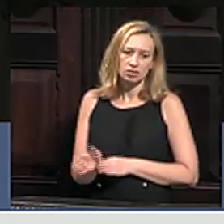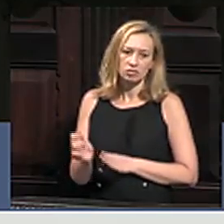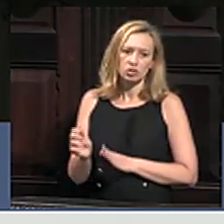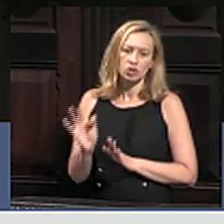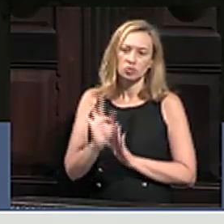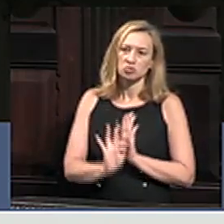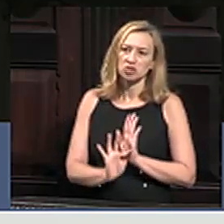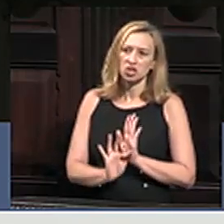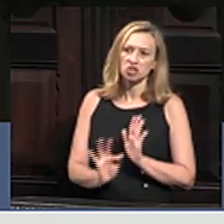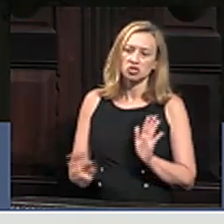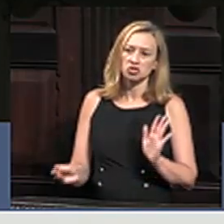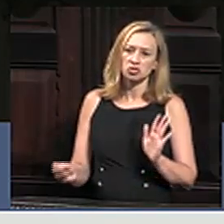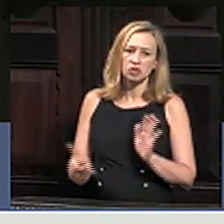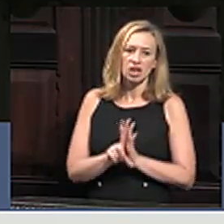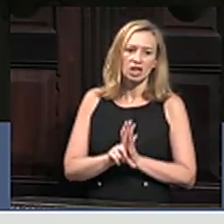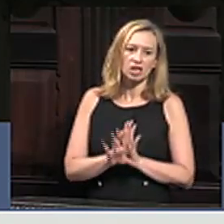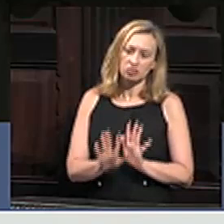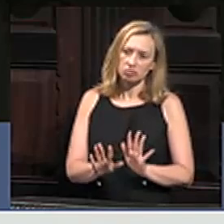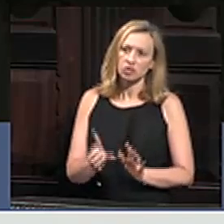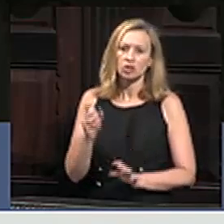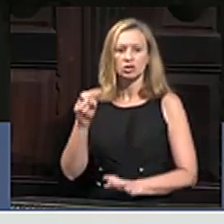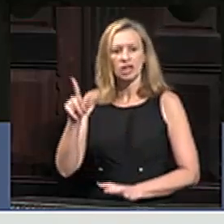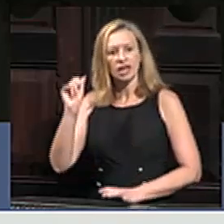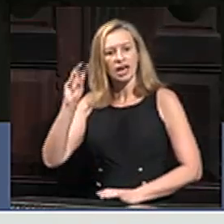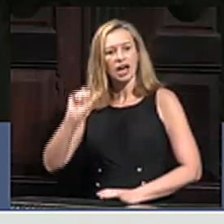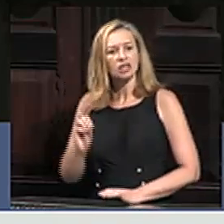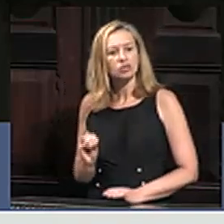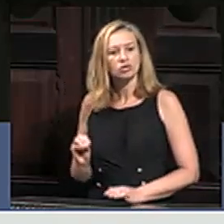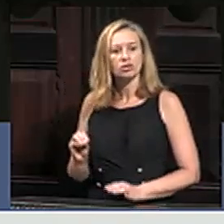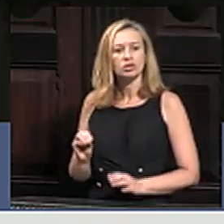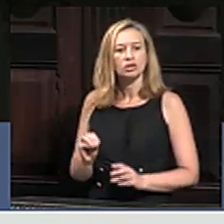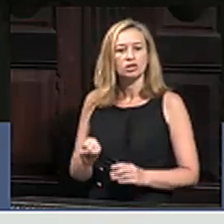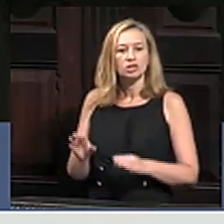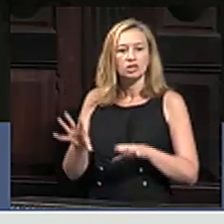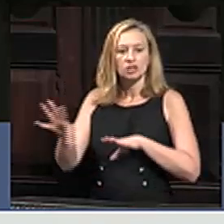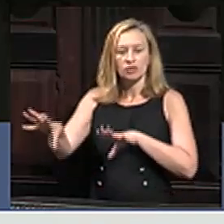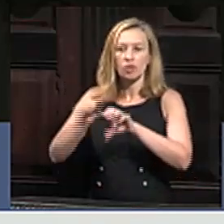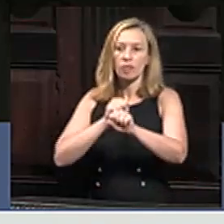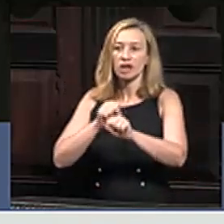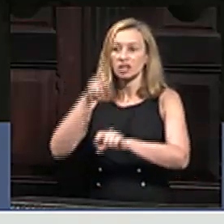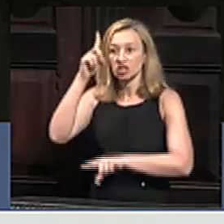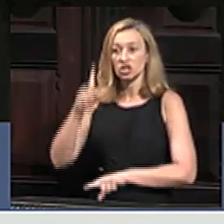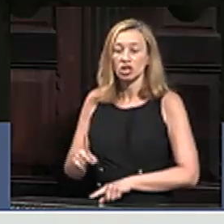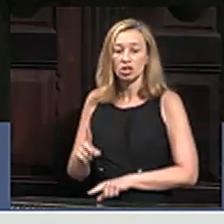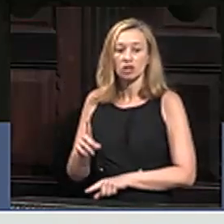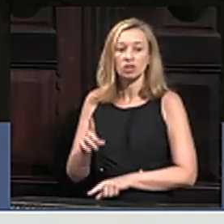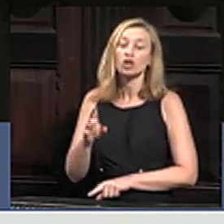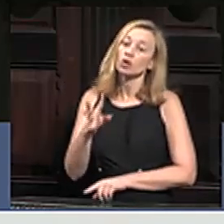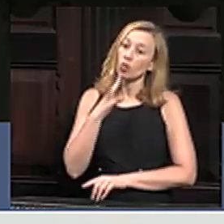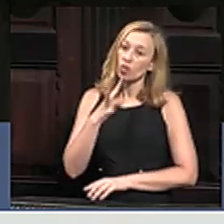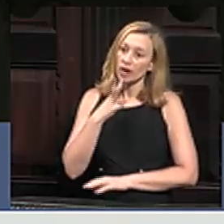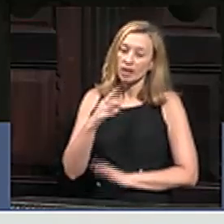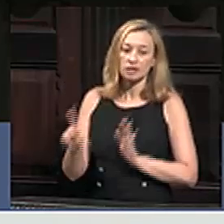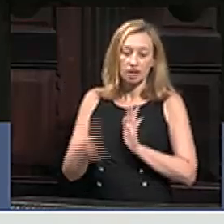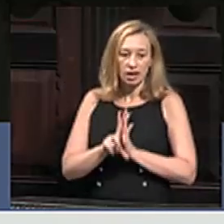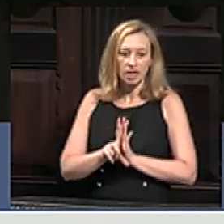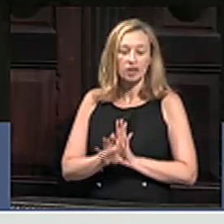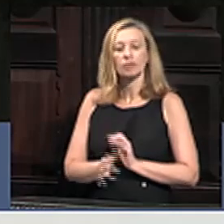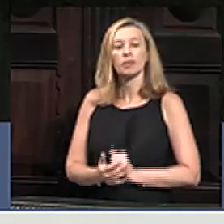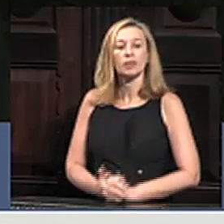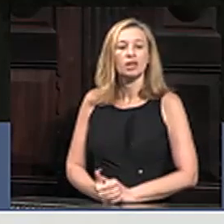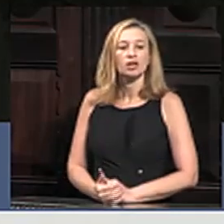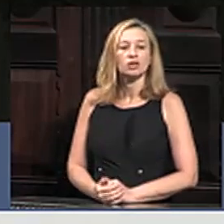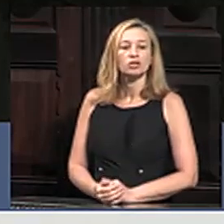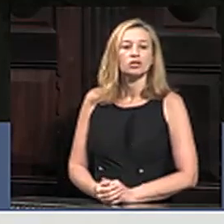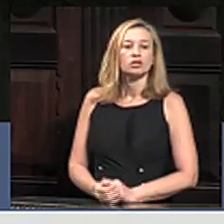lei. Os delegados são formados em direito e devem conhecer a lei. Modificativa